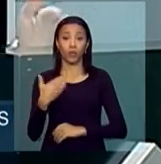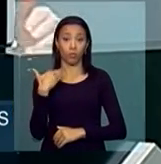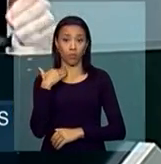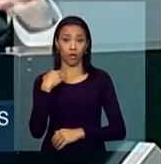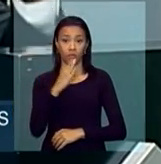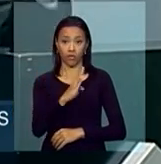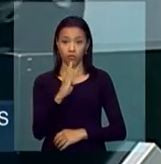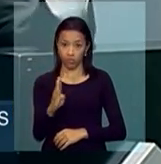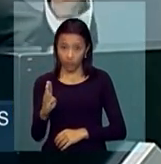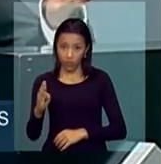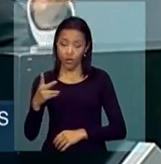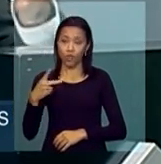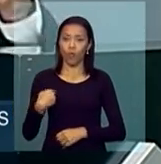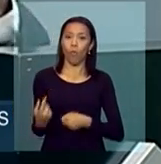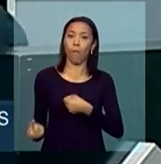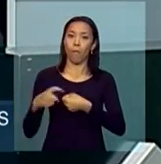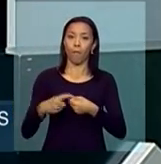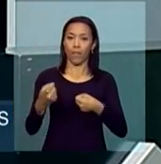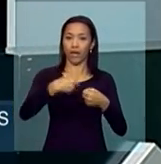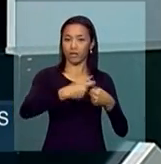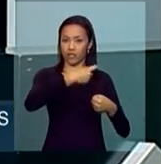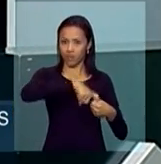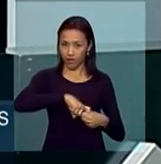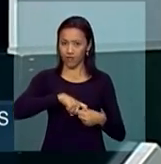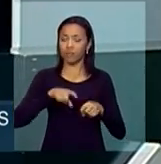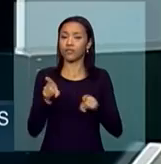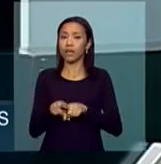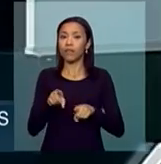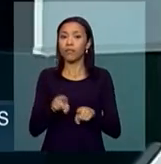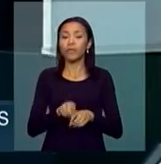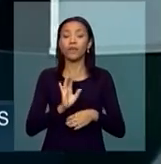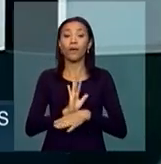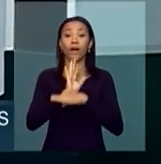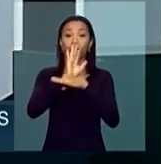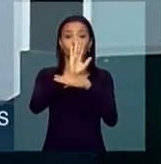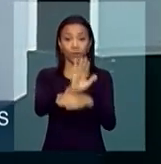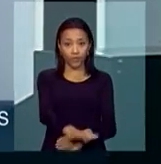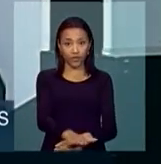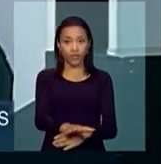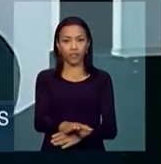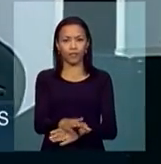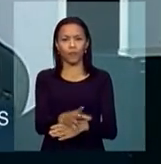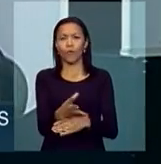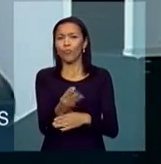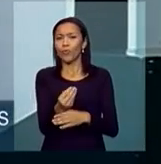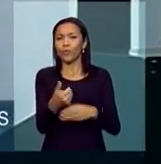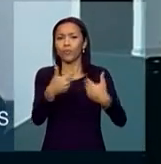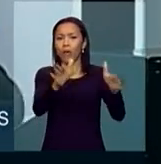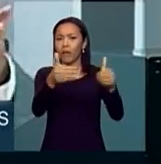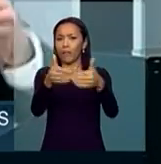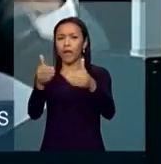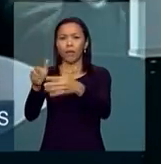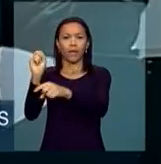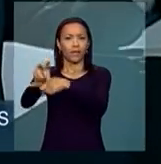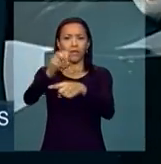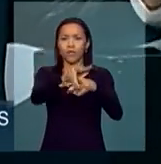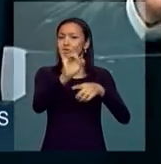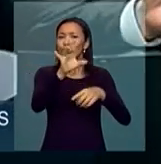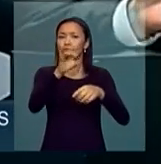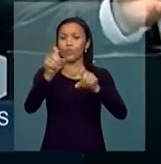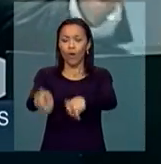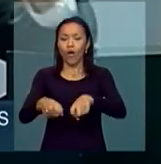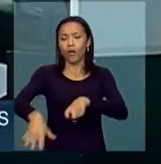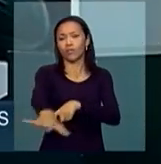Brasil, com os seus parceiros, estão ajudando também a gerar muitos empregos não só no campo, mas também